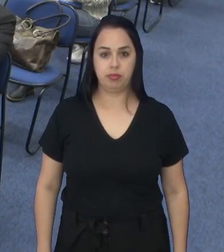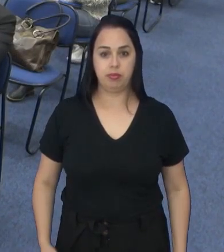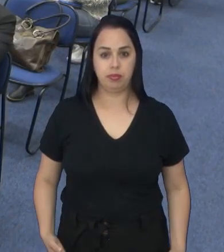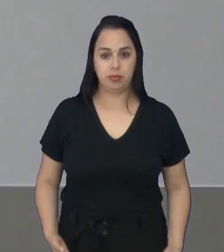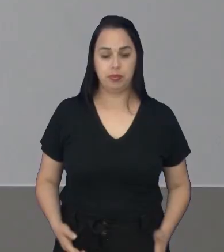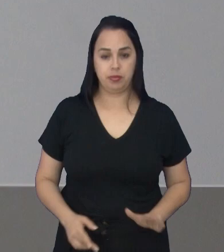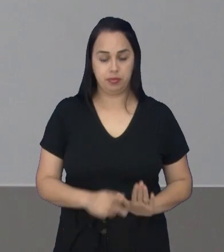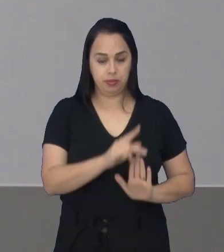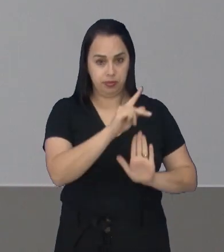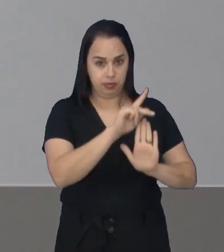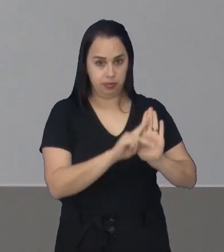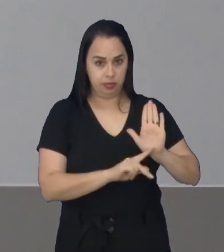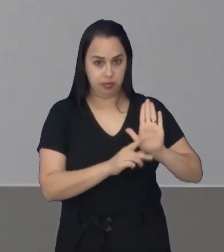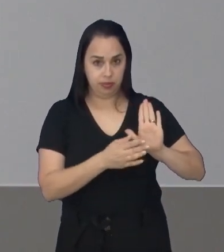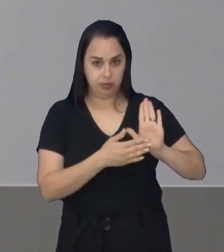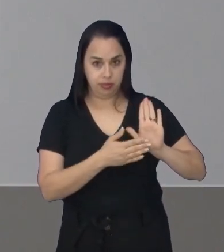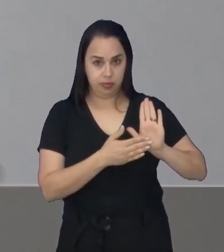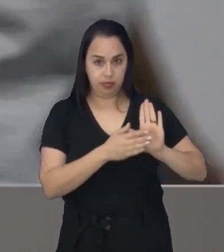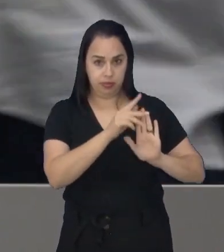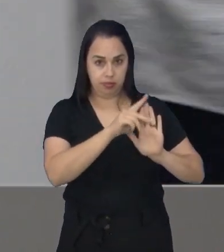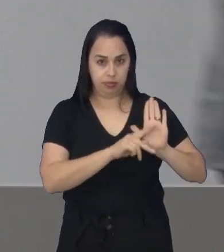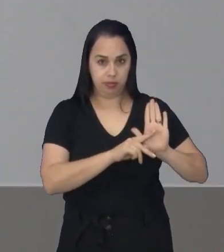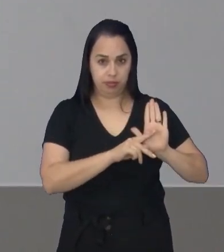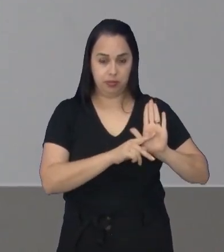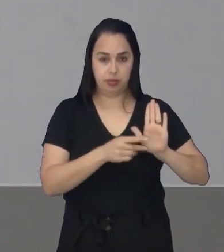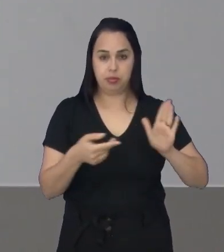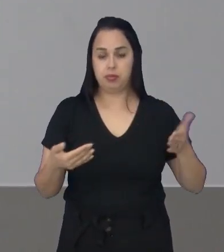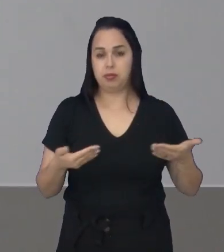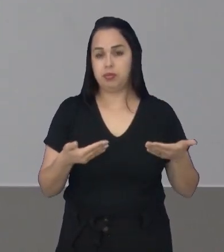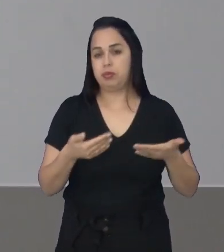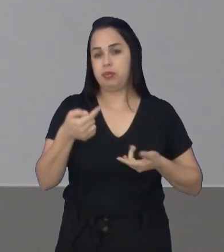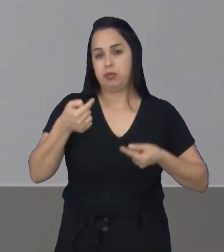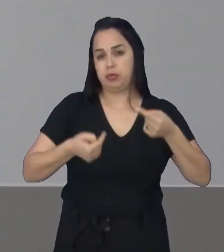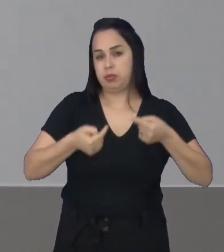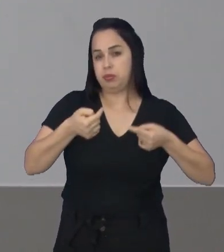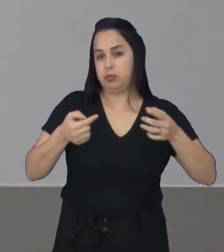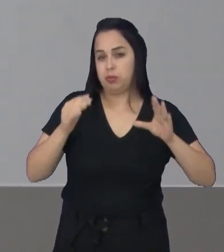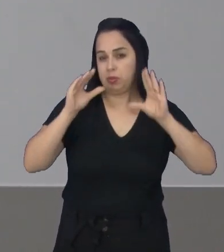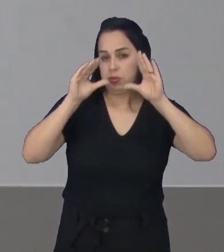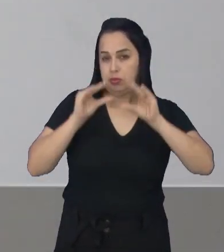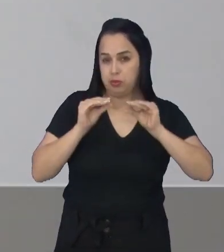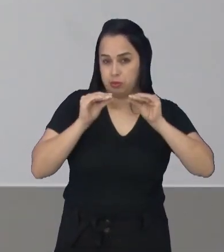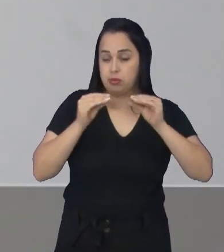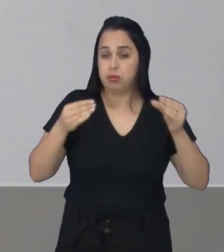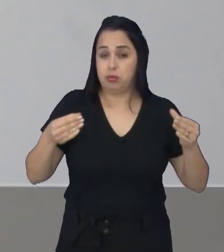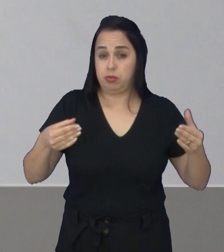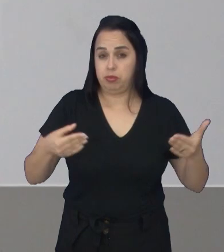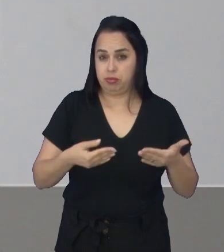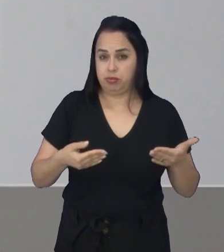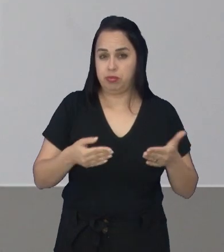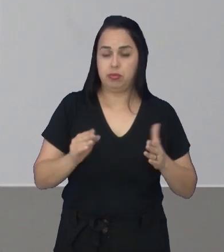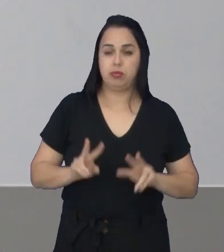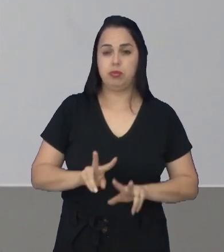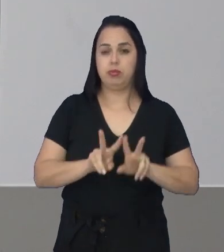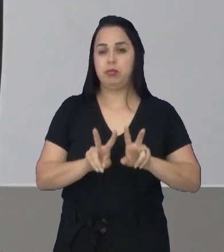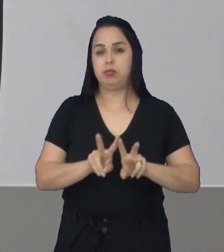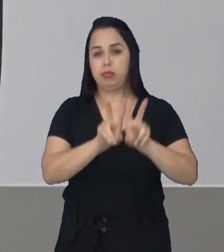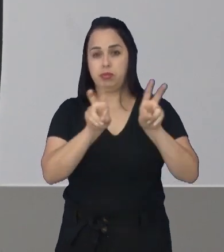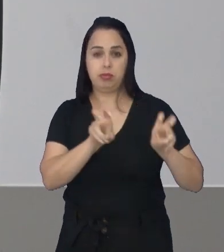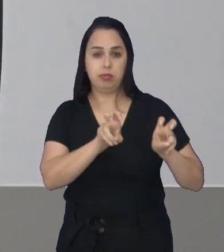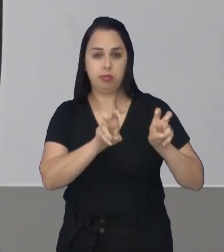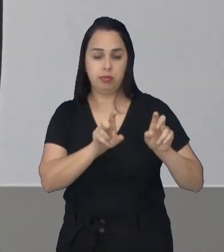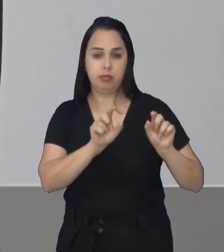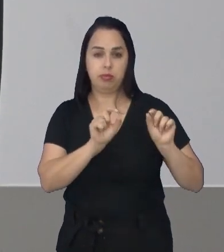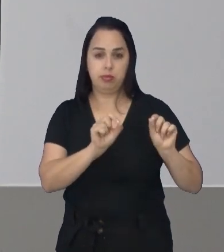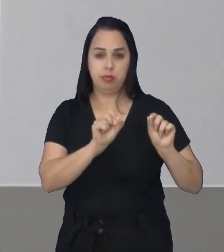os projetos a serem discutidos na noite de hoje nesta audiência tratam sobre